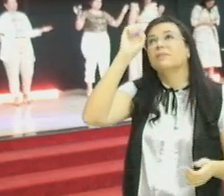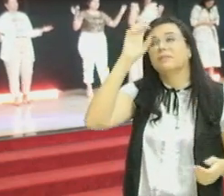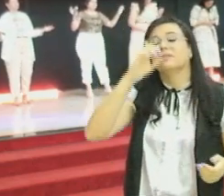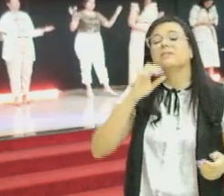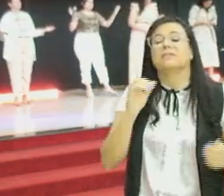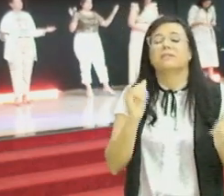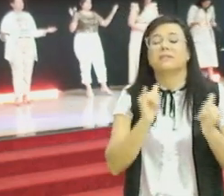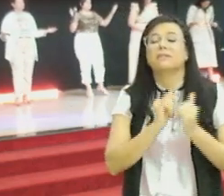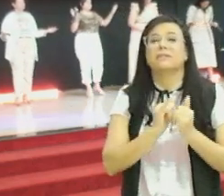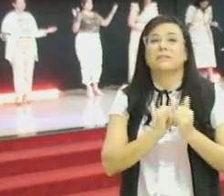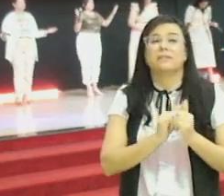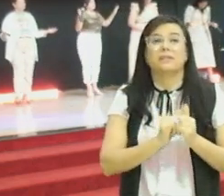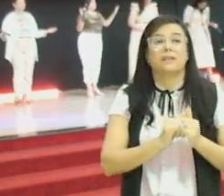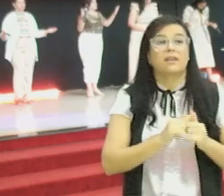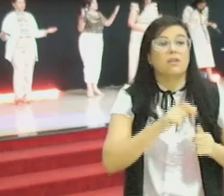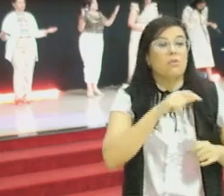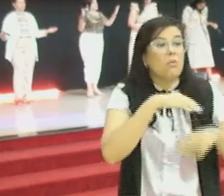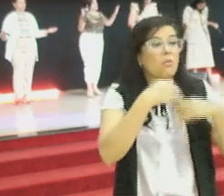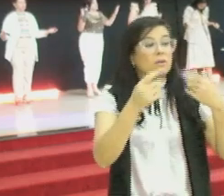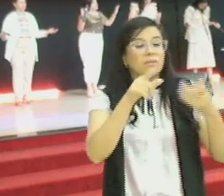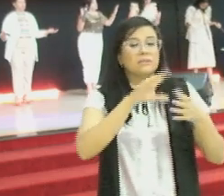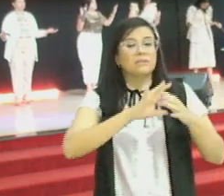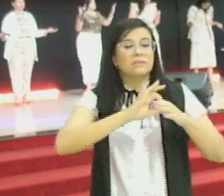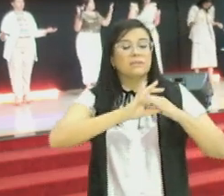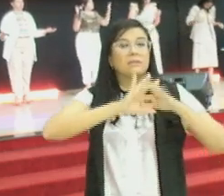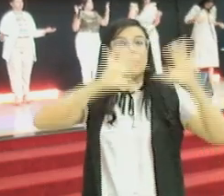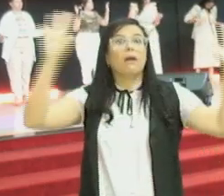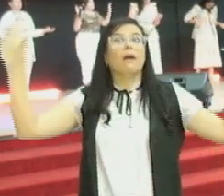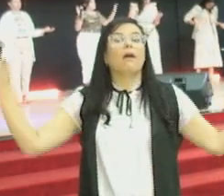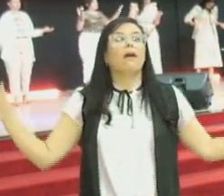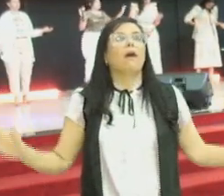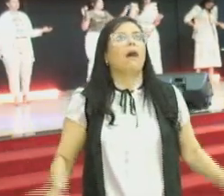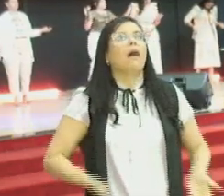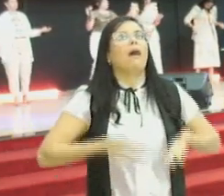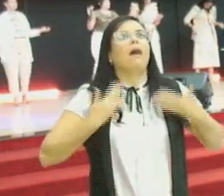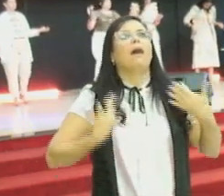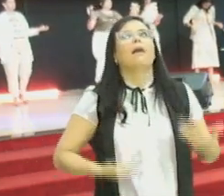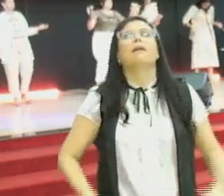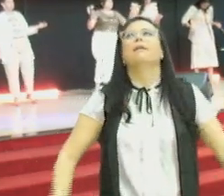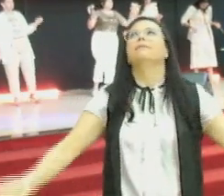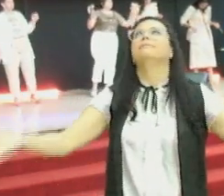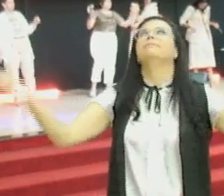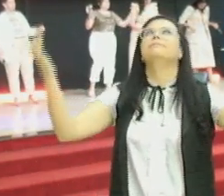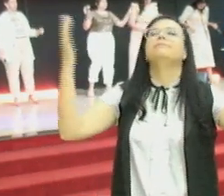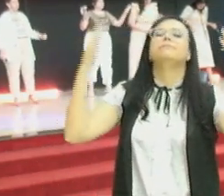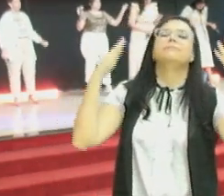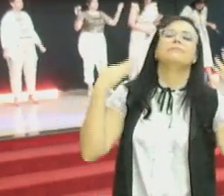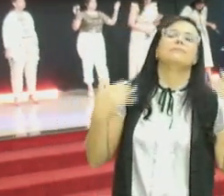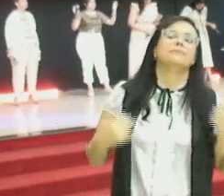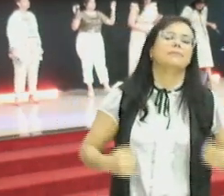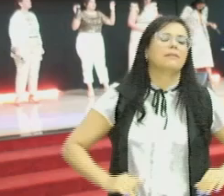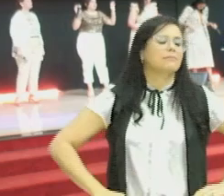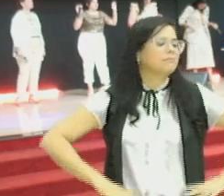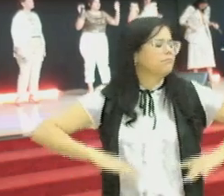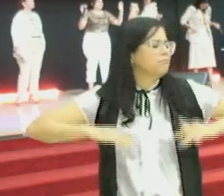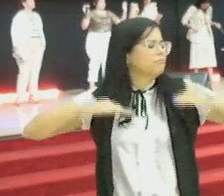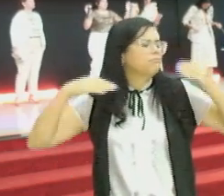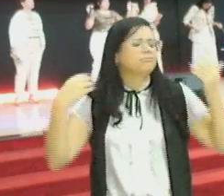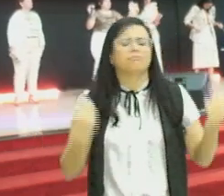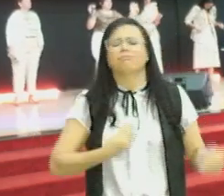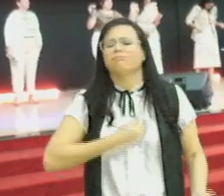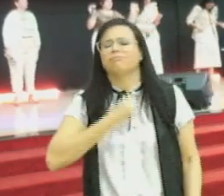do momento que você liberar o perdão. Perdão é uma decisão, perdão é um ato